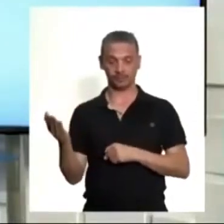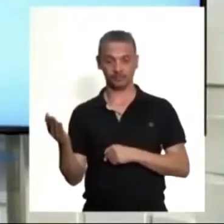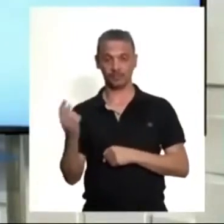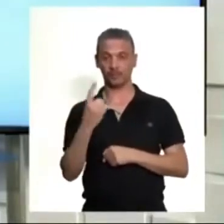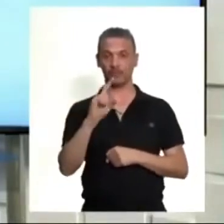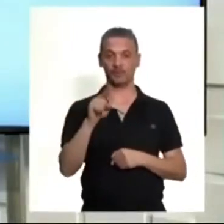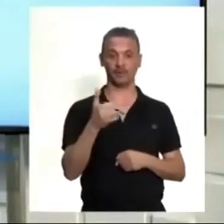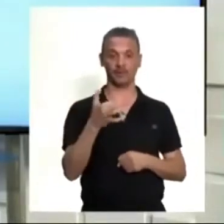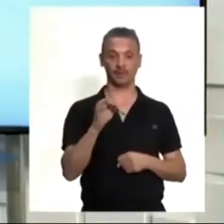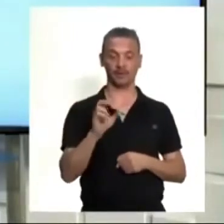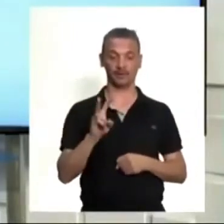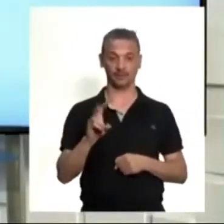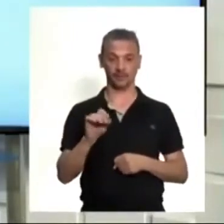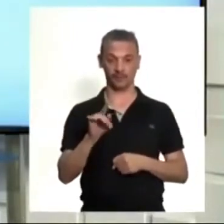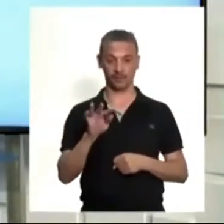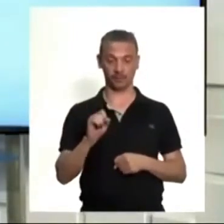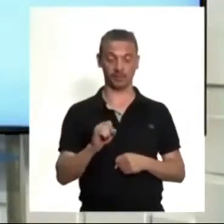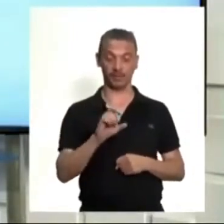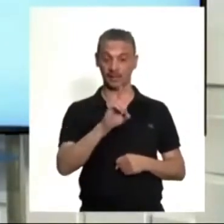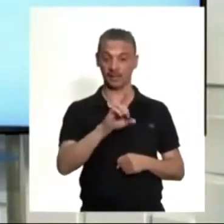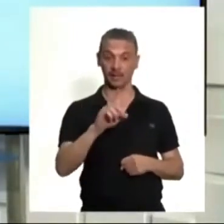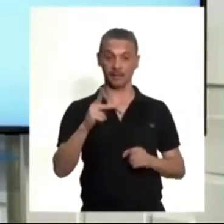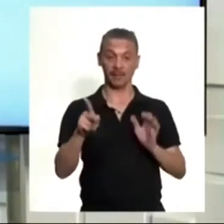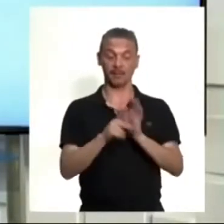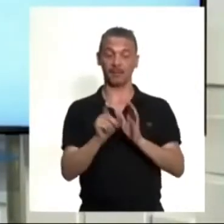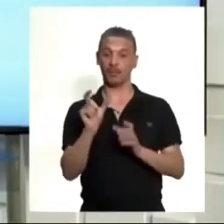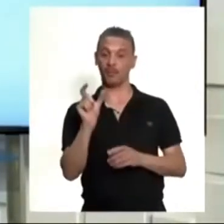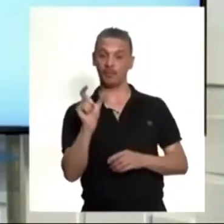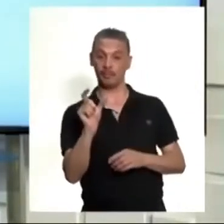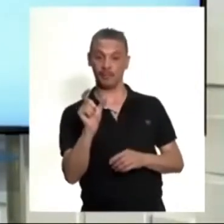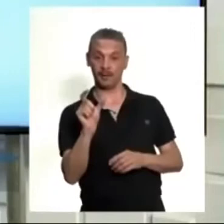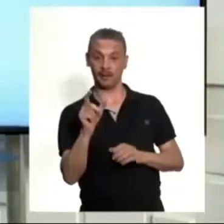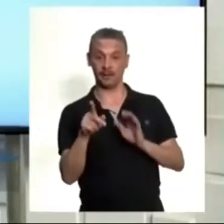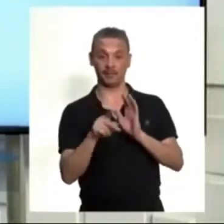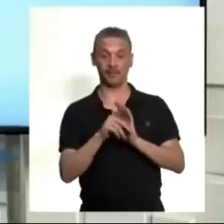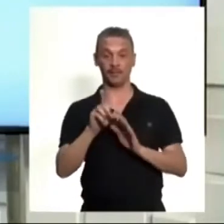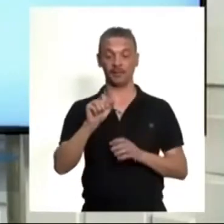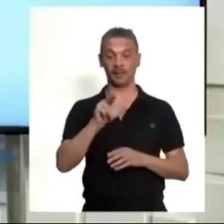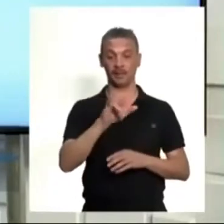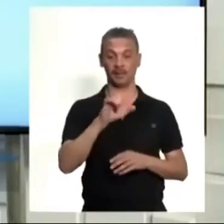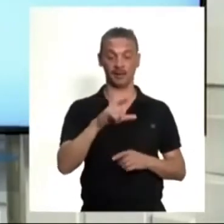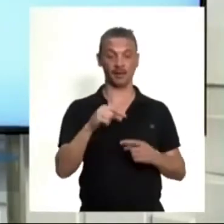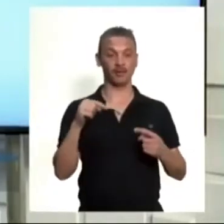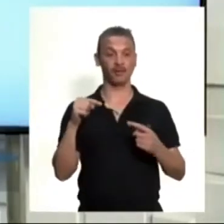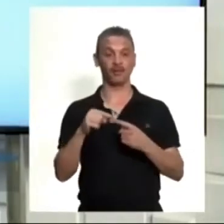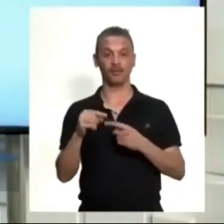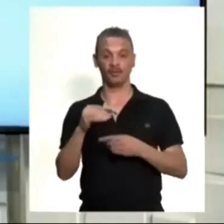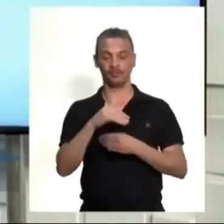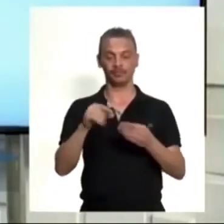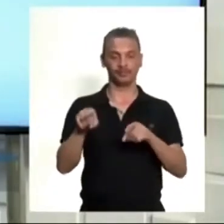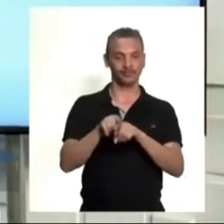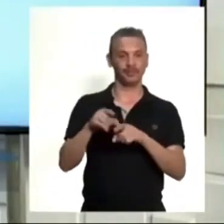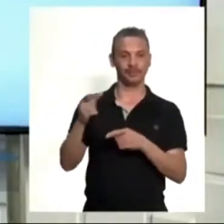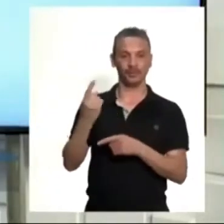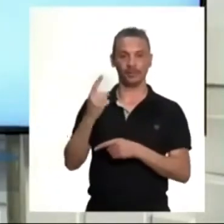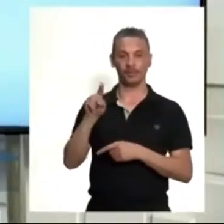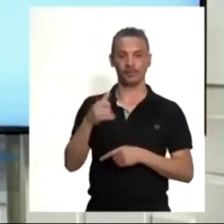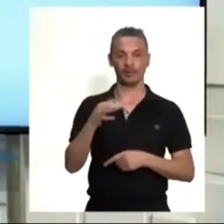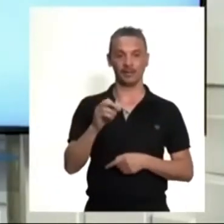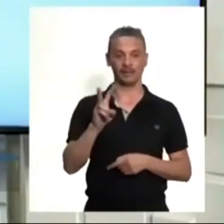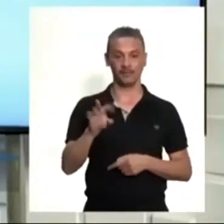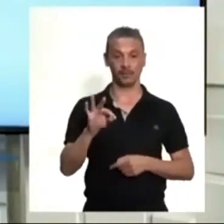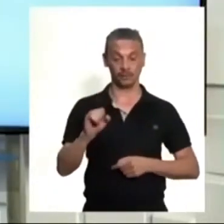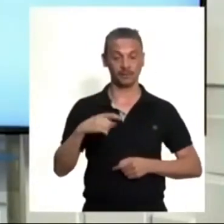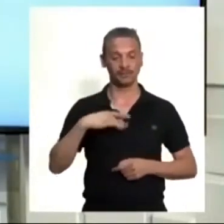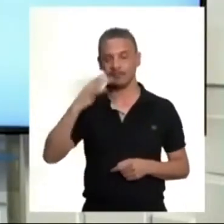a DDP. Então a DDP dessa pilha, que é a pilha de Daniel, né, que é formada por zinco e cobre, ela dá 1,10 volts. Vocês viram como é